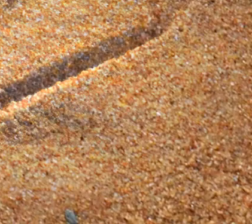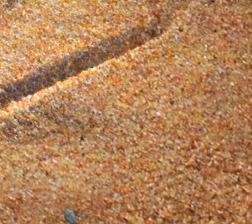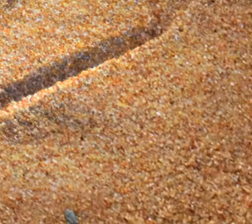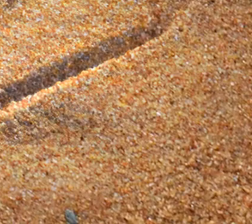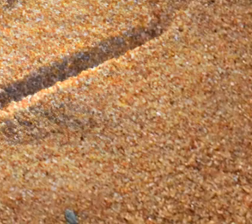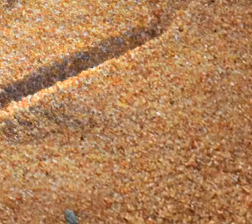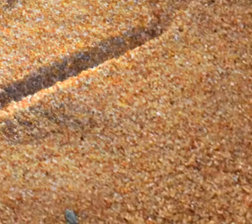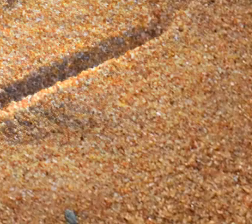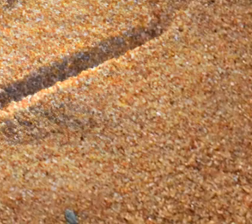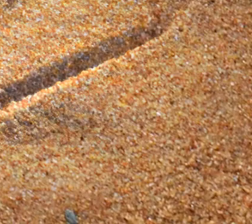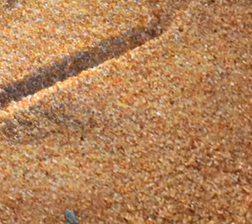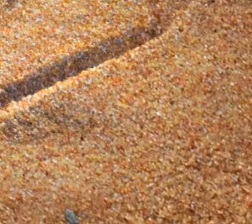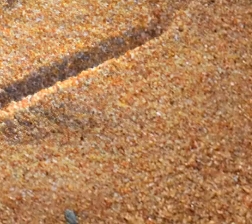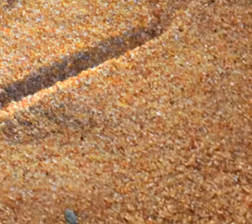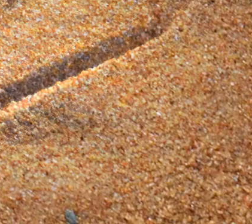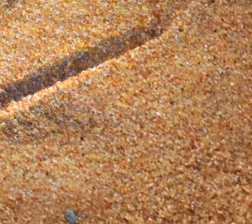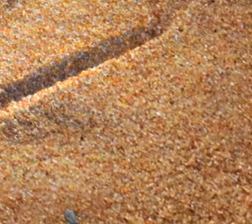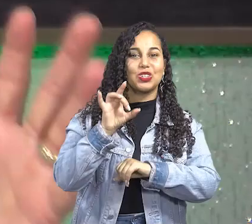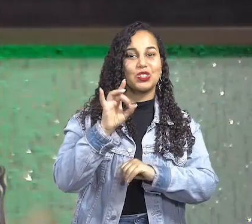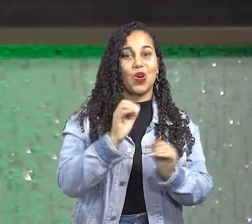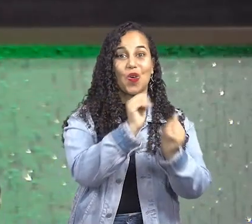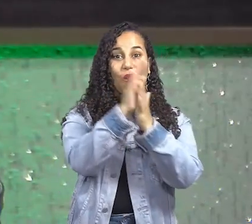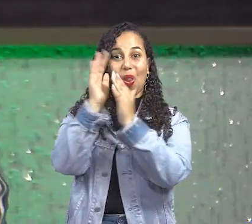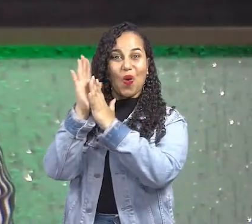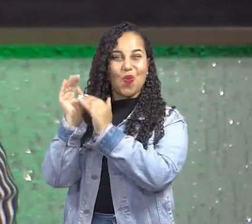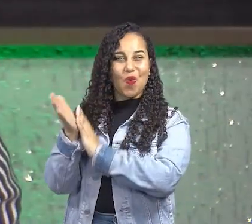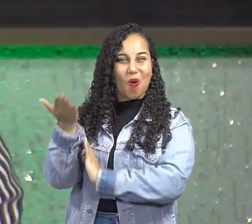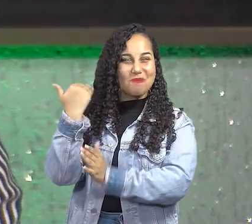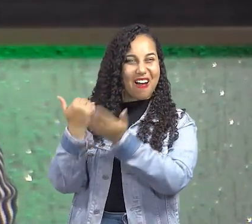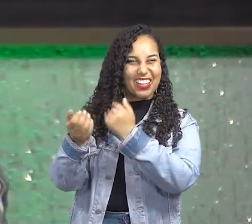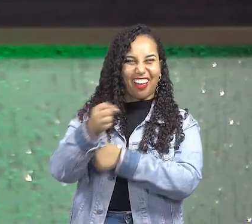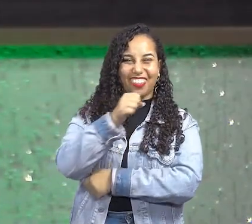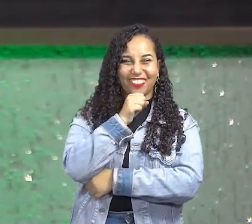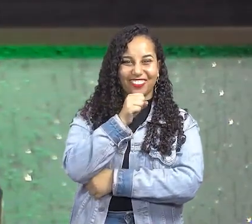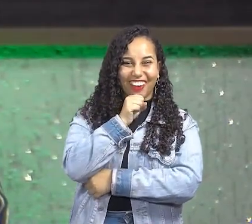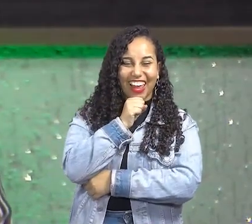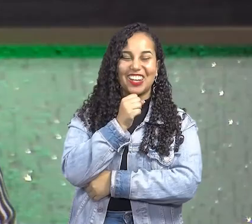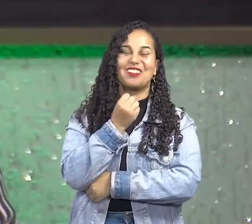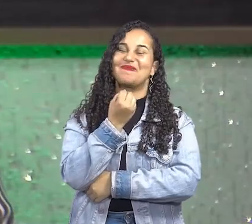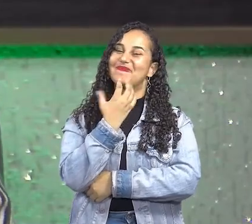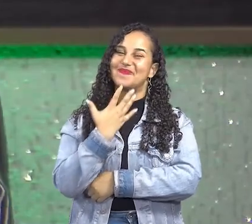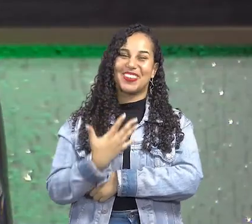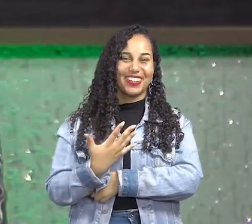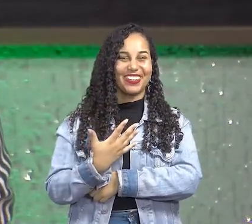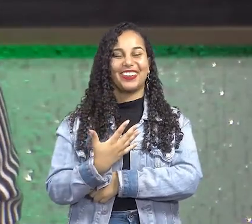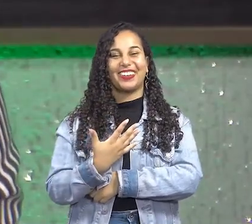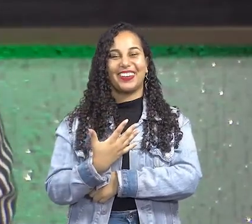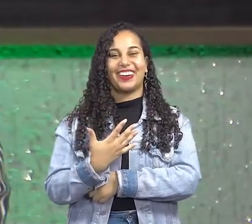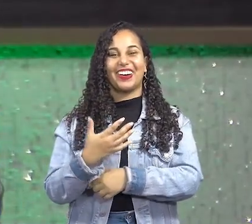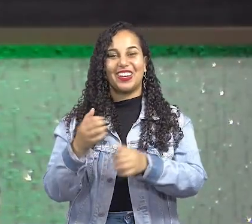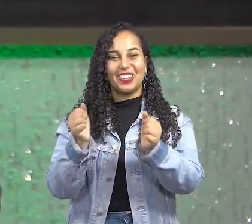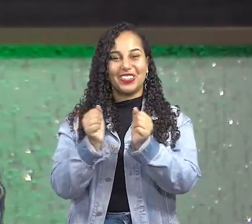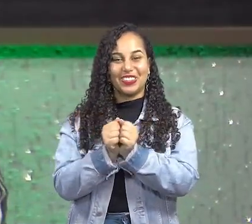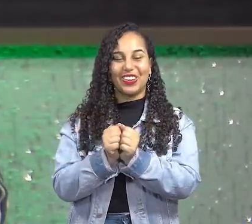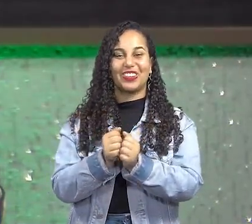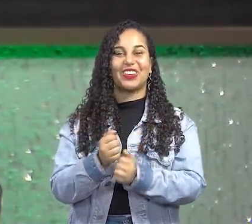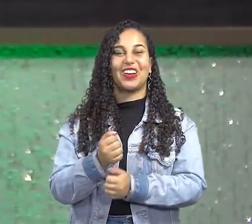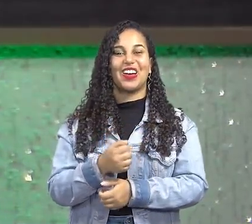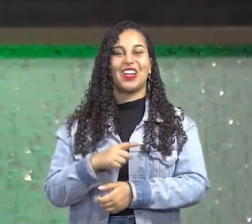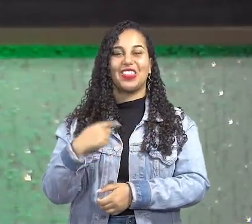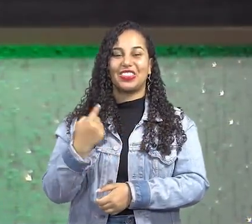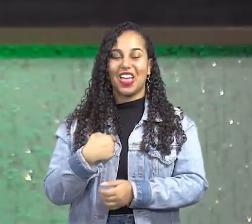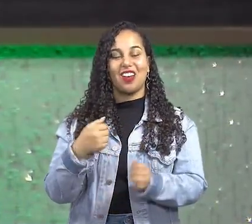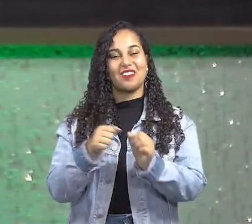noite só com cânticos antigos. Oh, glória a Deus, vai ser muito legal. Fizemos isso com o Benjamin, sua